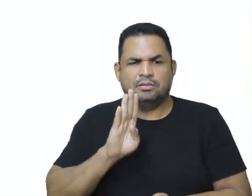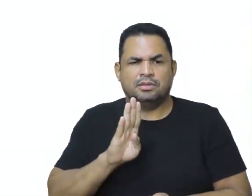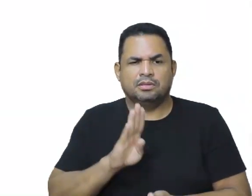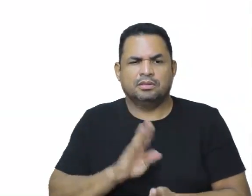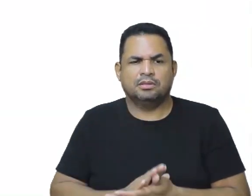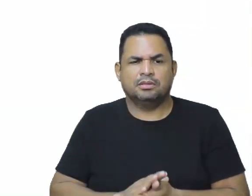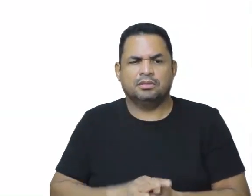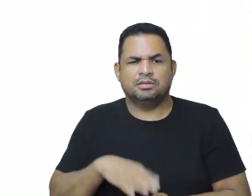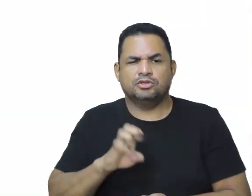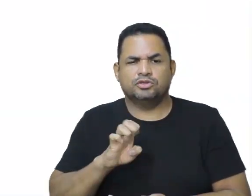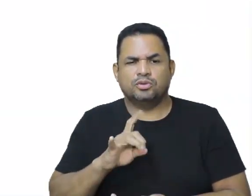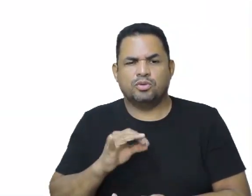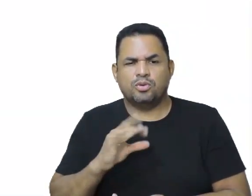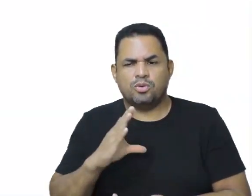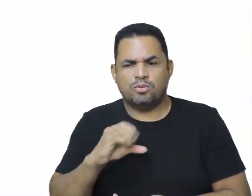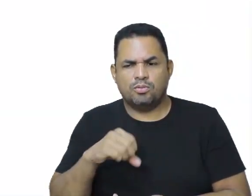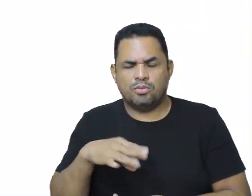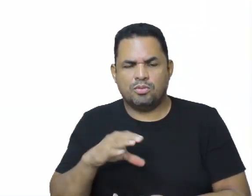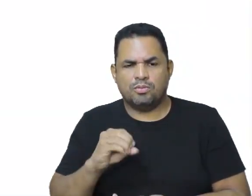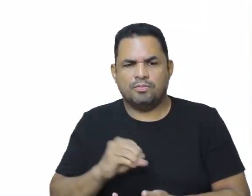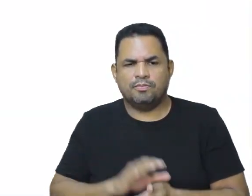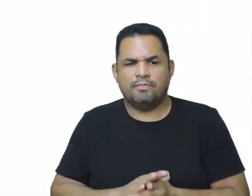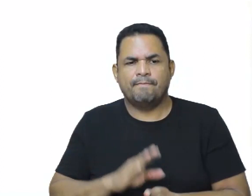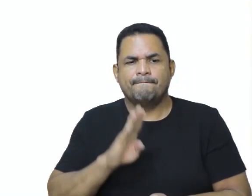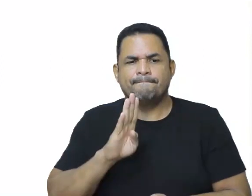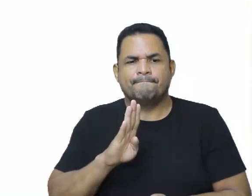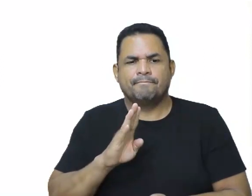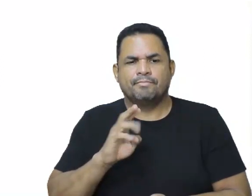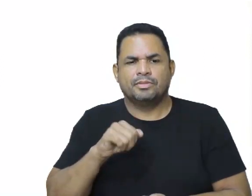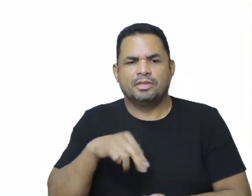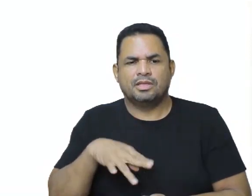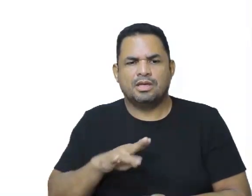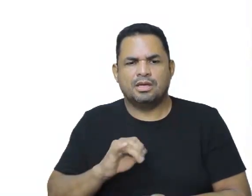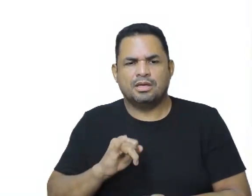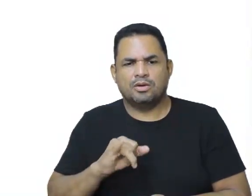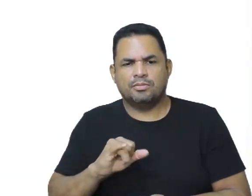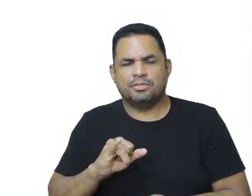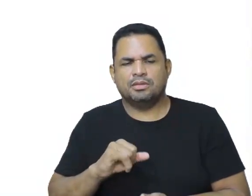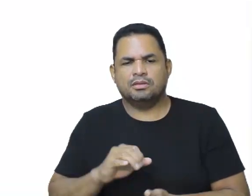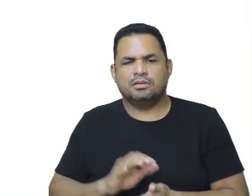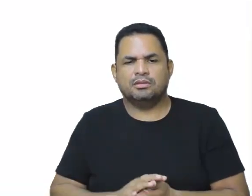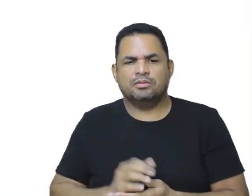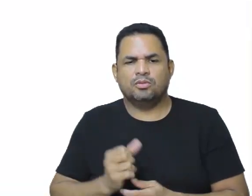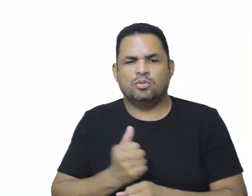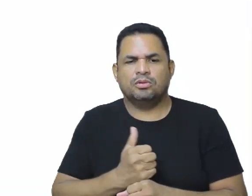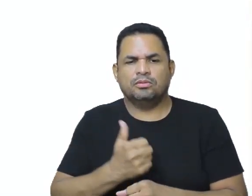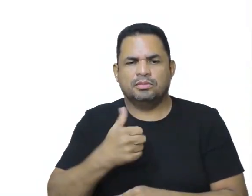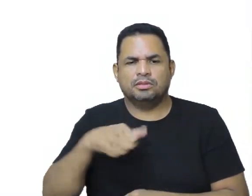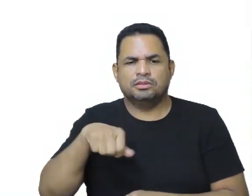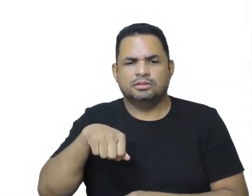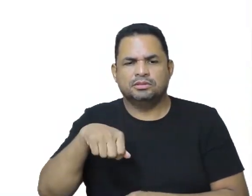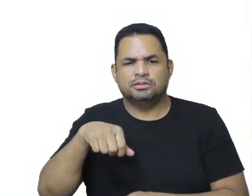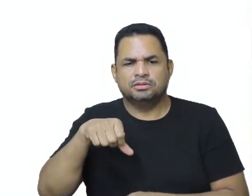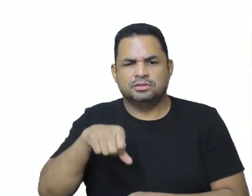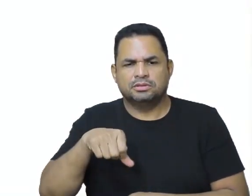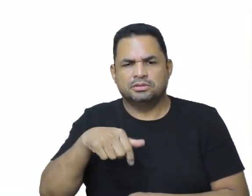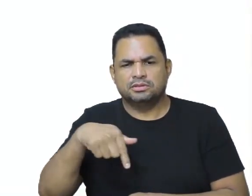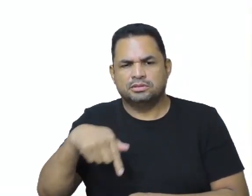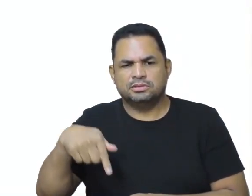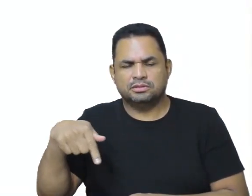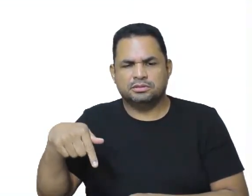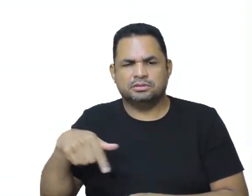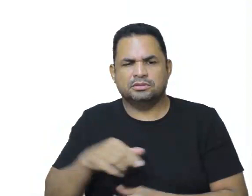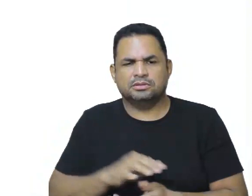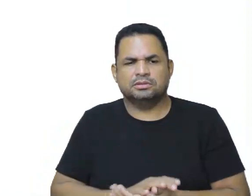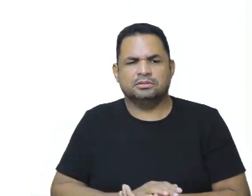B, Estocolmo. Alternativa C, Nairobi, em 1977.